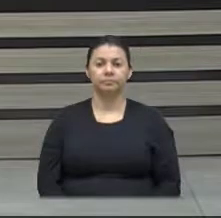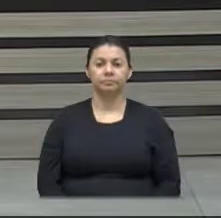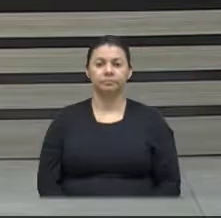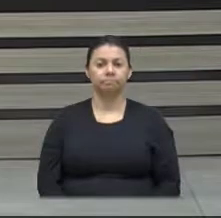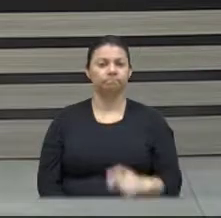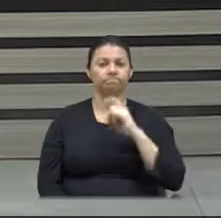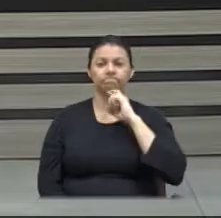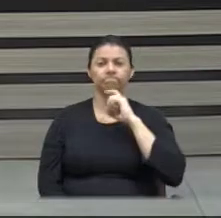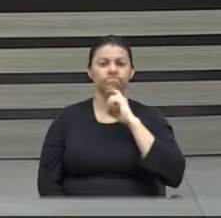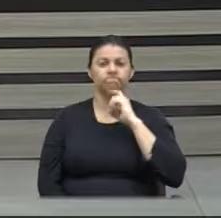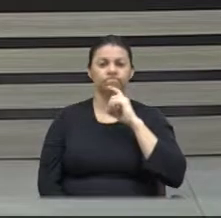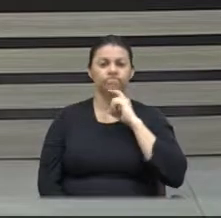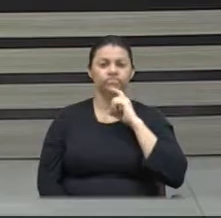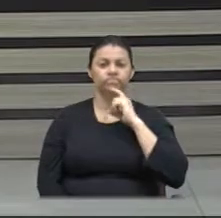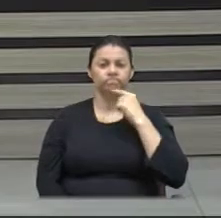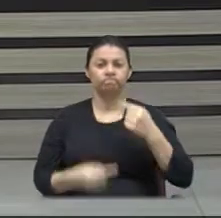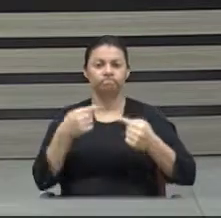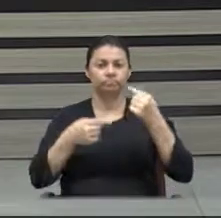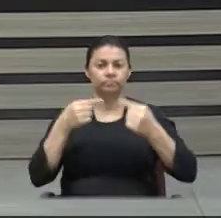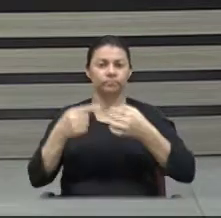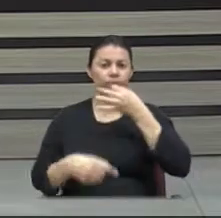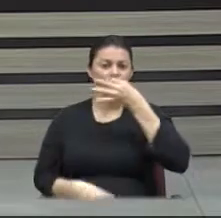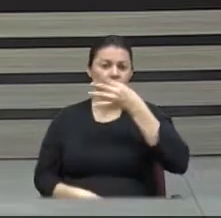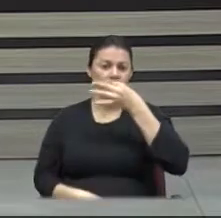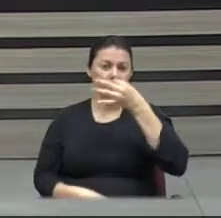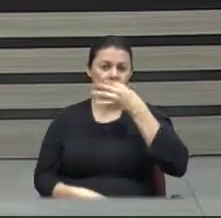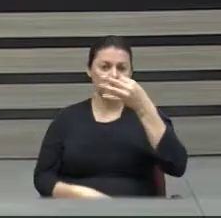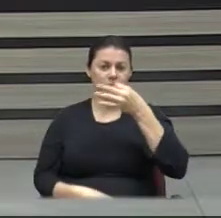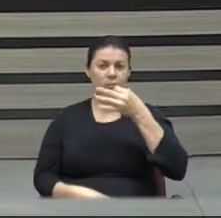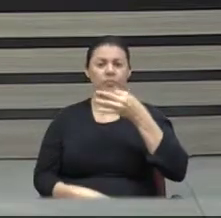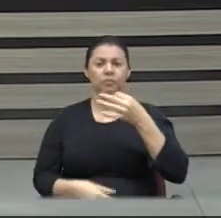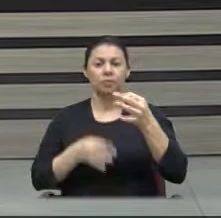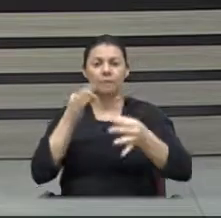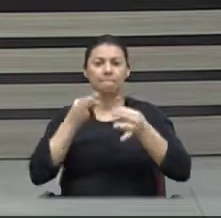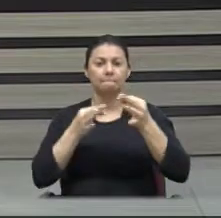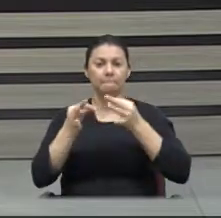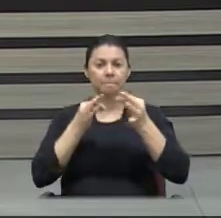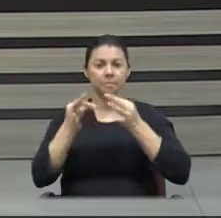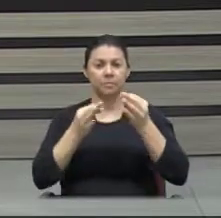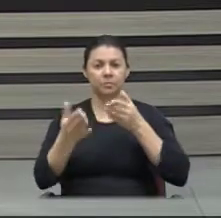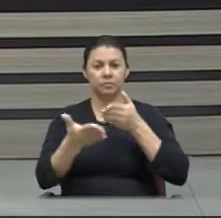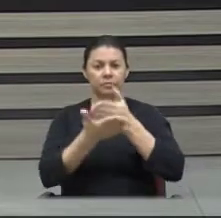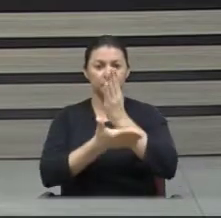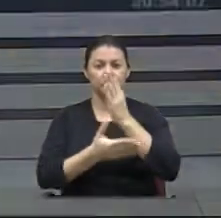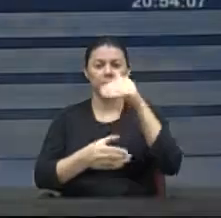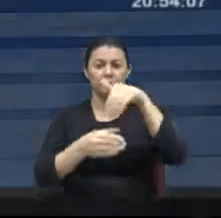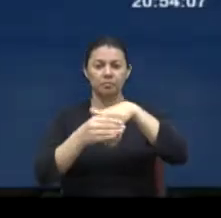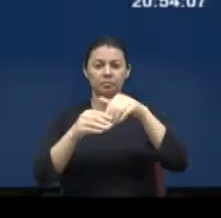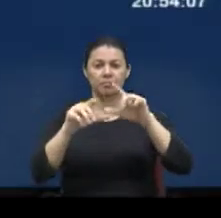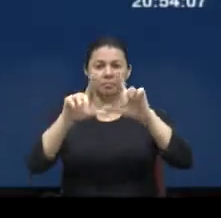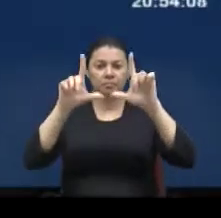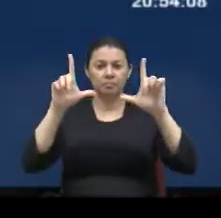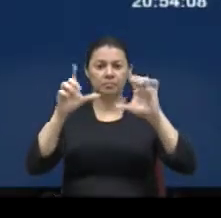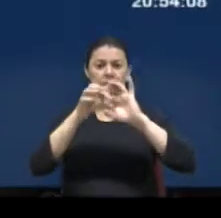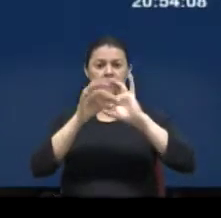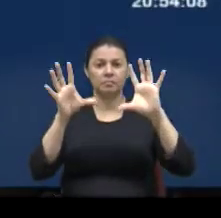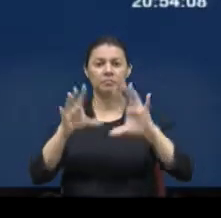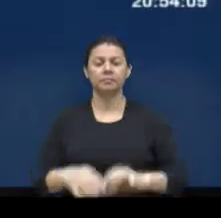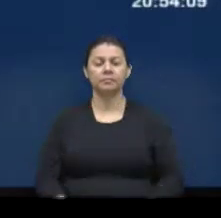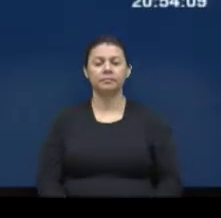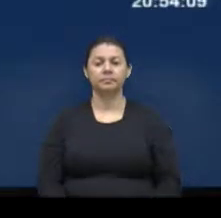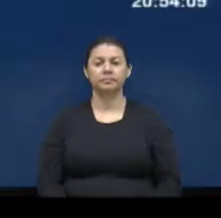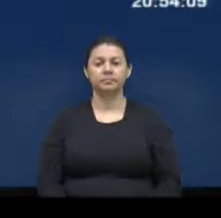discutir o projeto de resolução vai à votação o painel está aberto